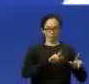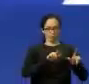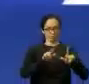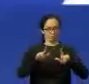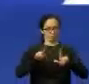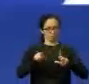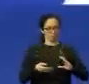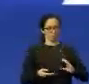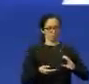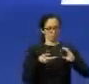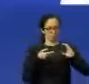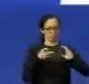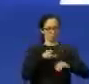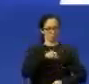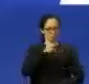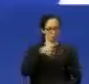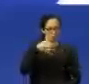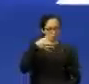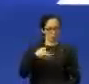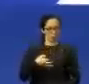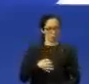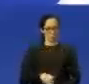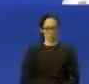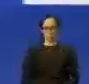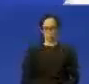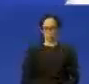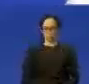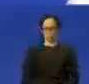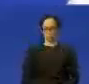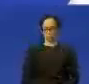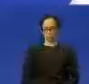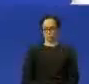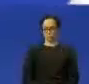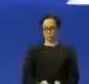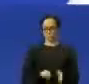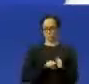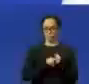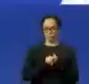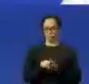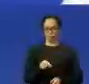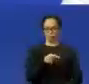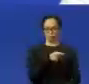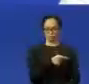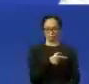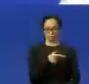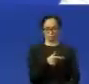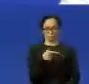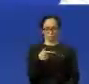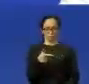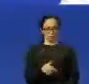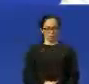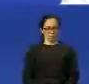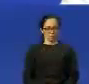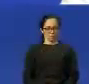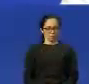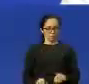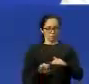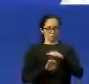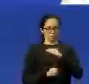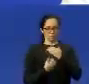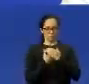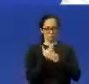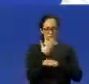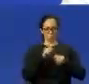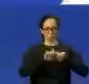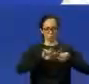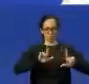Resposta C para essa questão 176. Na questão 177, fala da empresa que vai construir uma